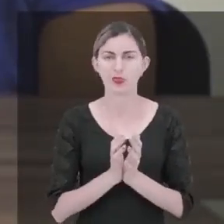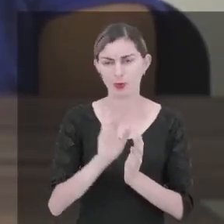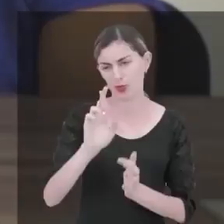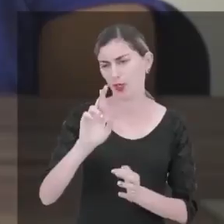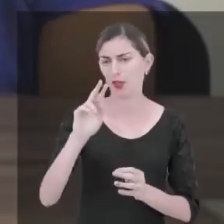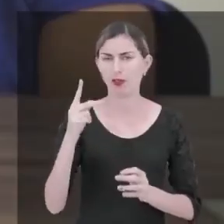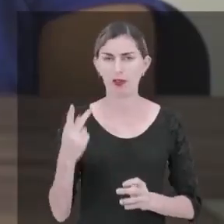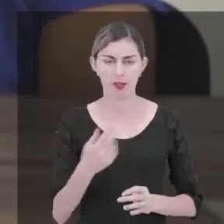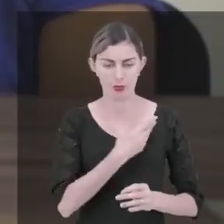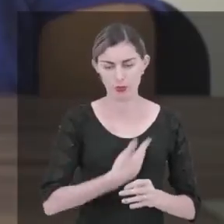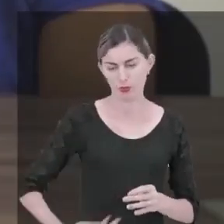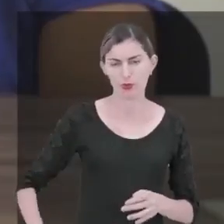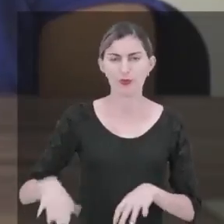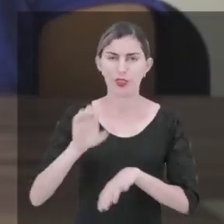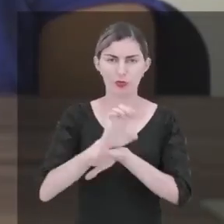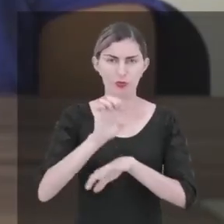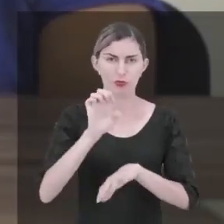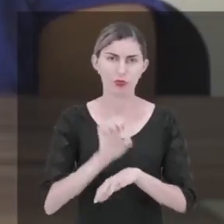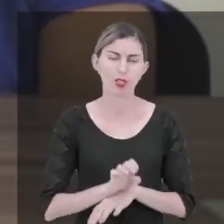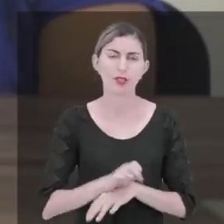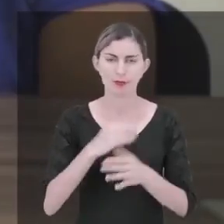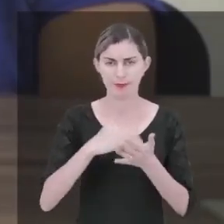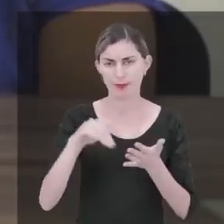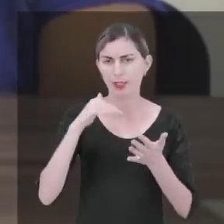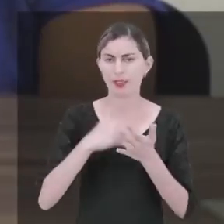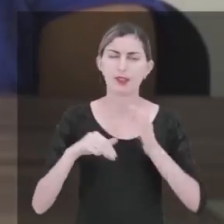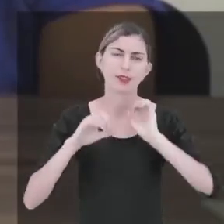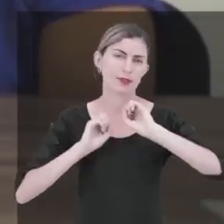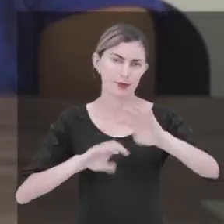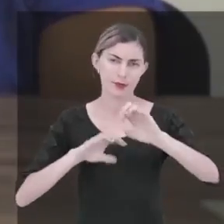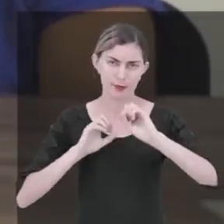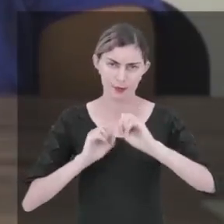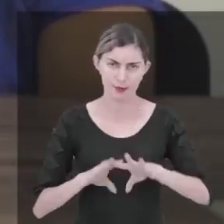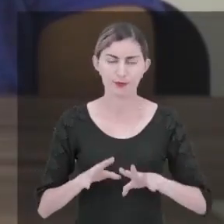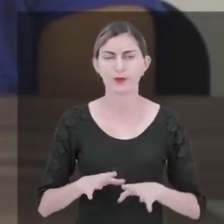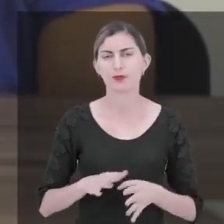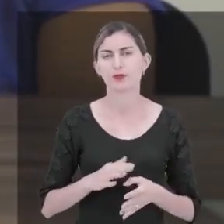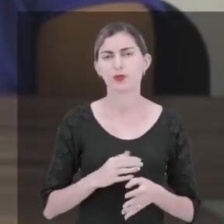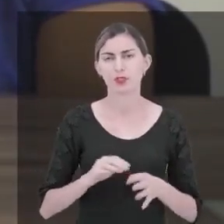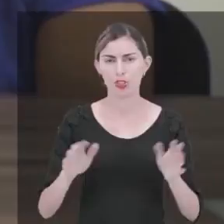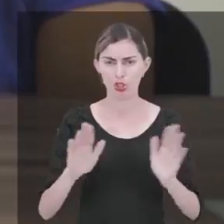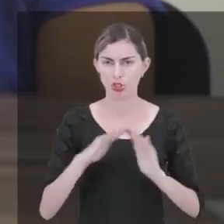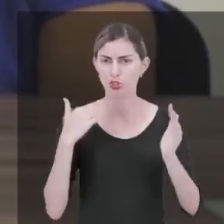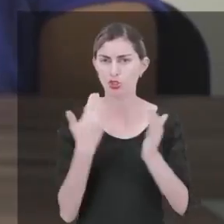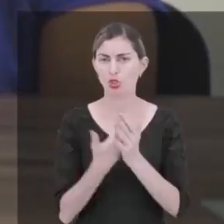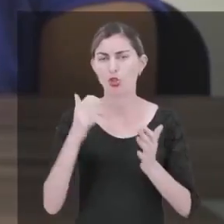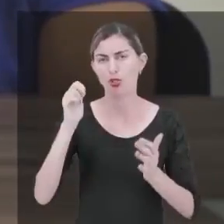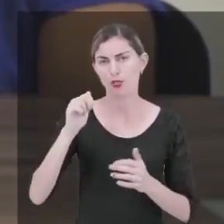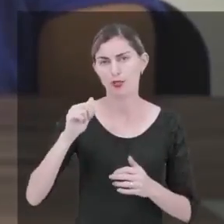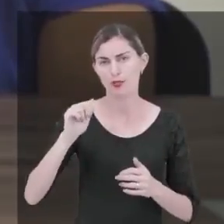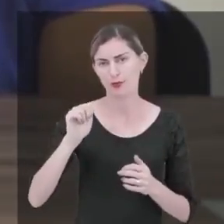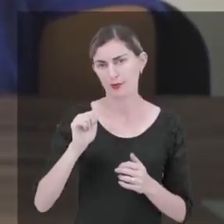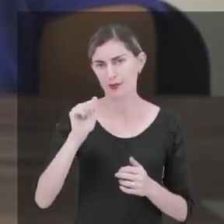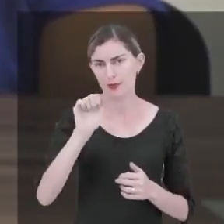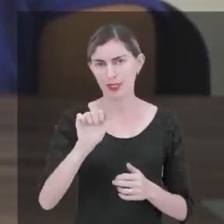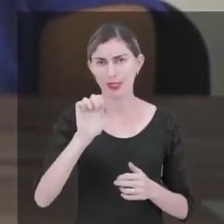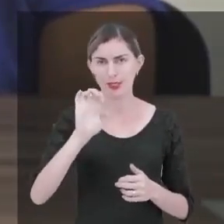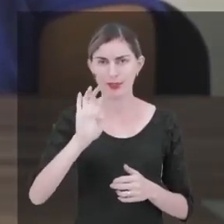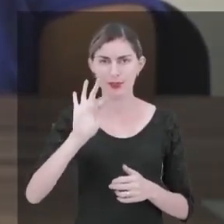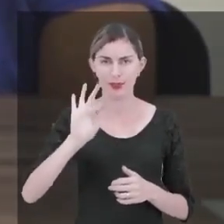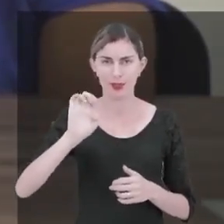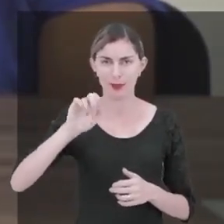da equipe de RH do Governo do Estado, da Secretaria de Educação e da Escola Antônio